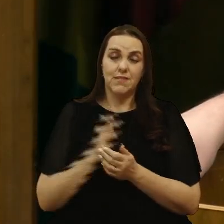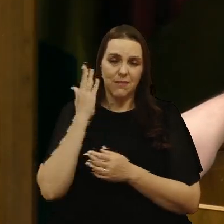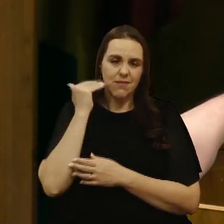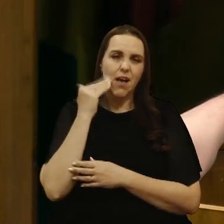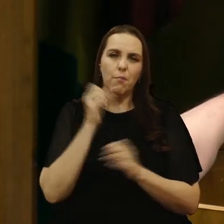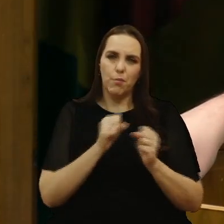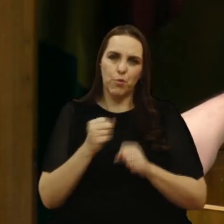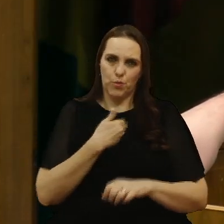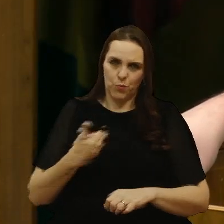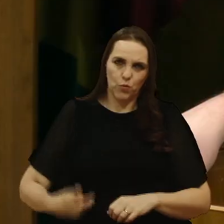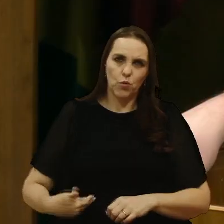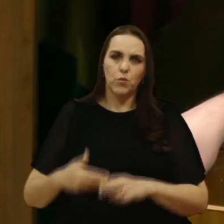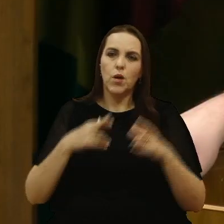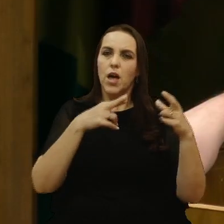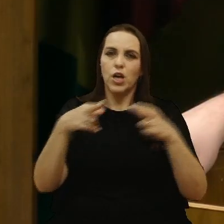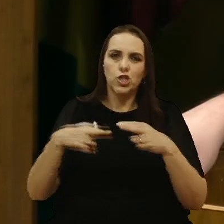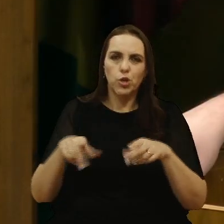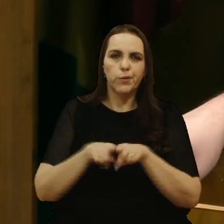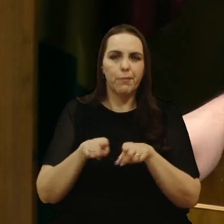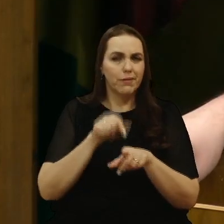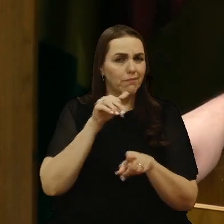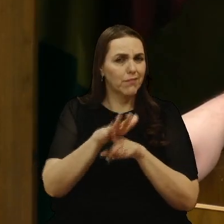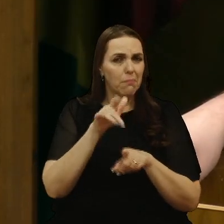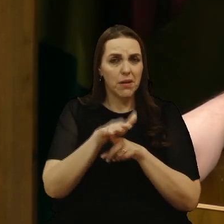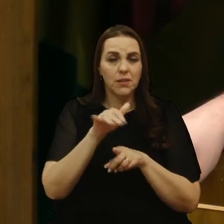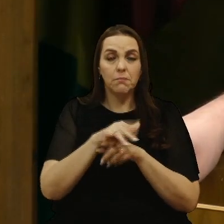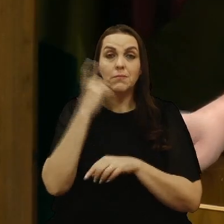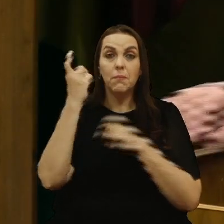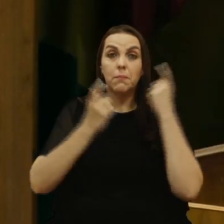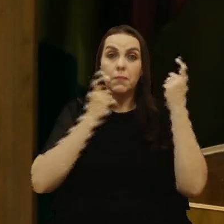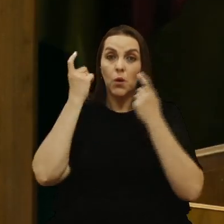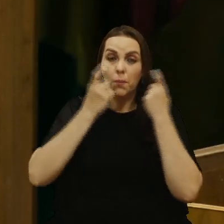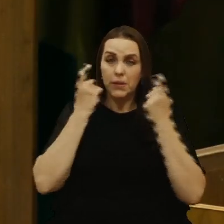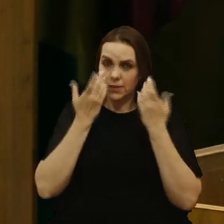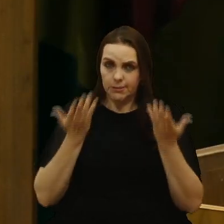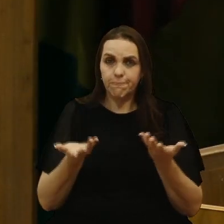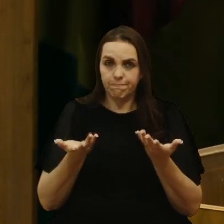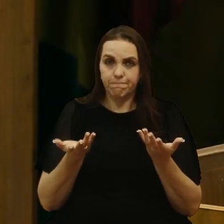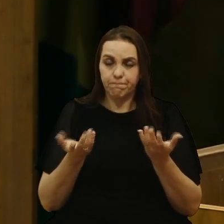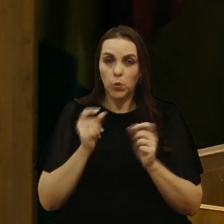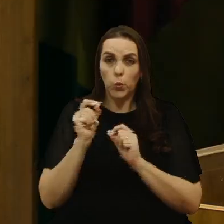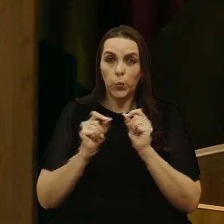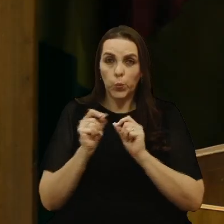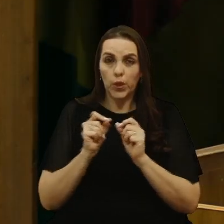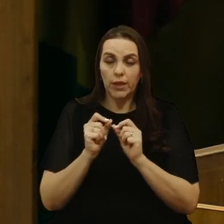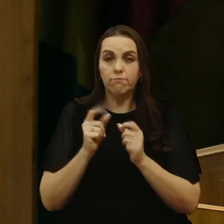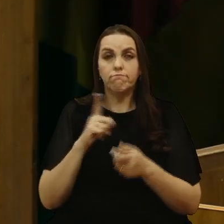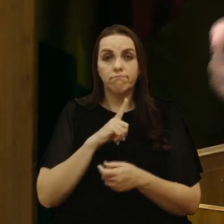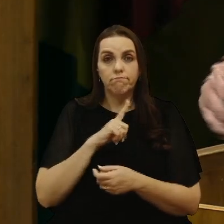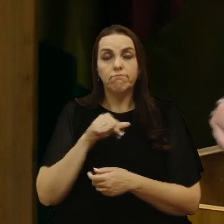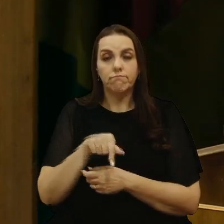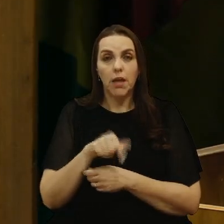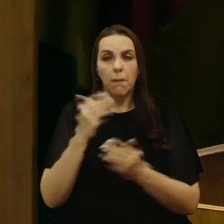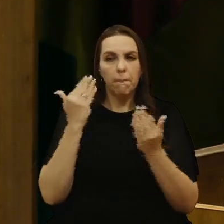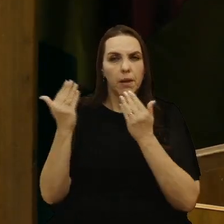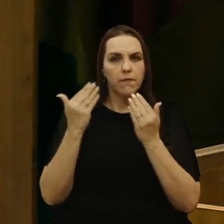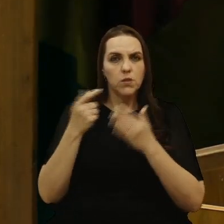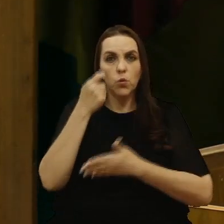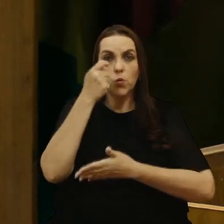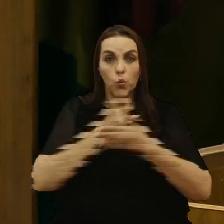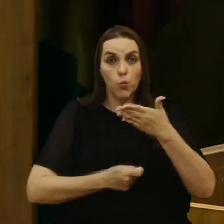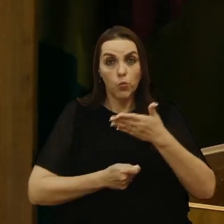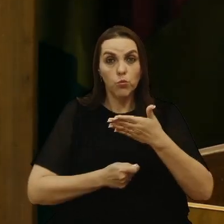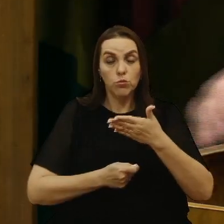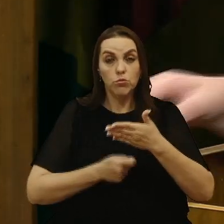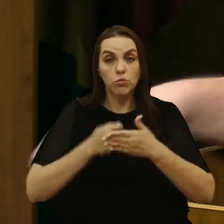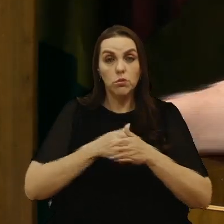público, existem outras regiões, também tem as suas demandas, mas a preocupação que me vem é o fato de que nós temos uma previsão de concurso, se seguir